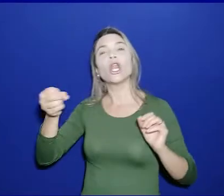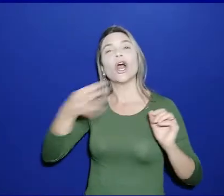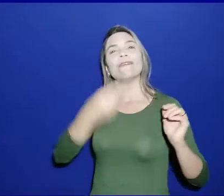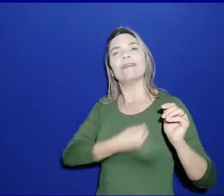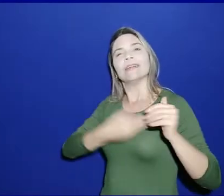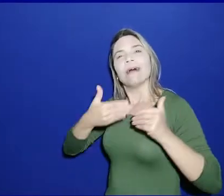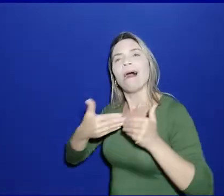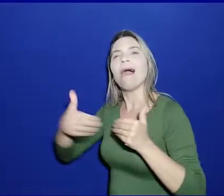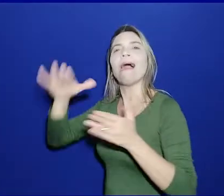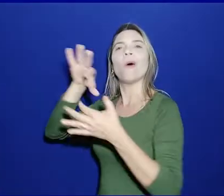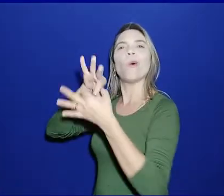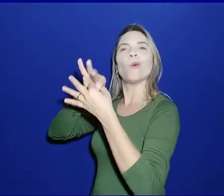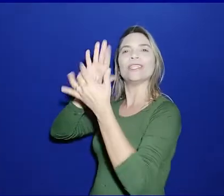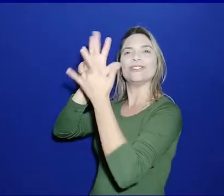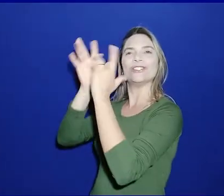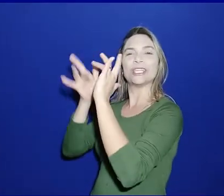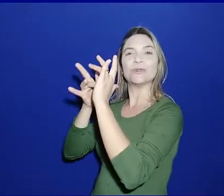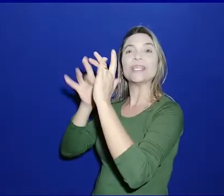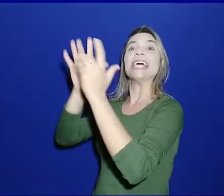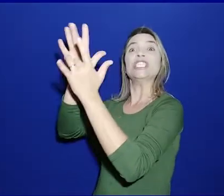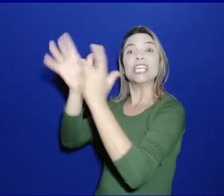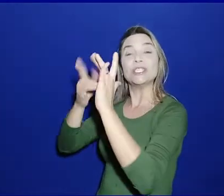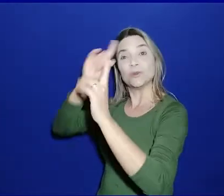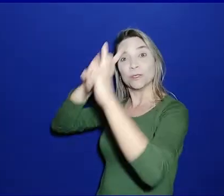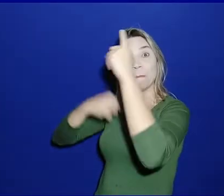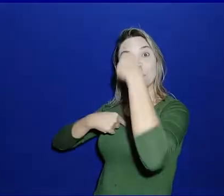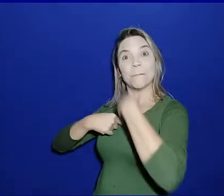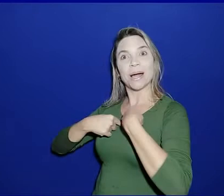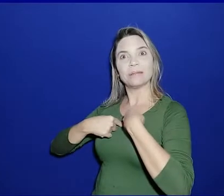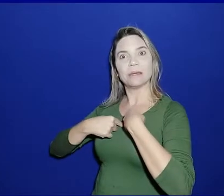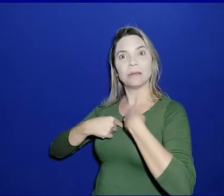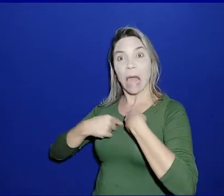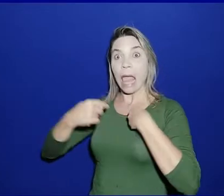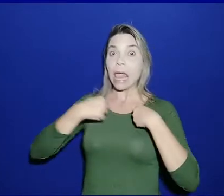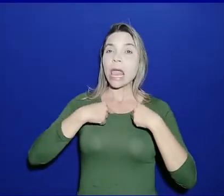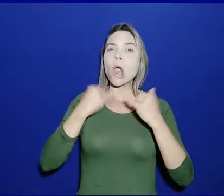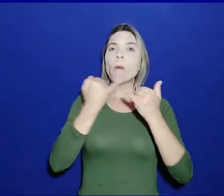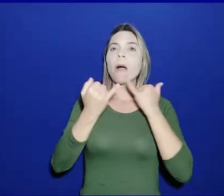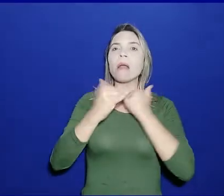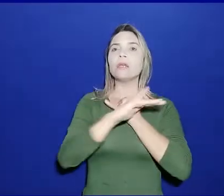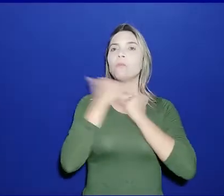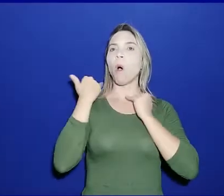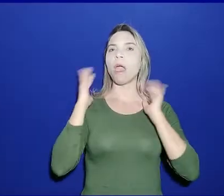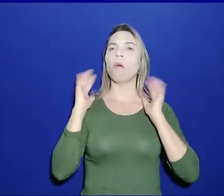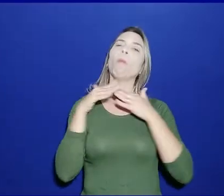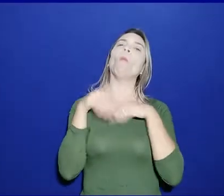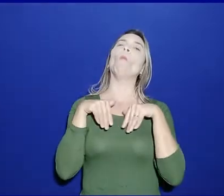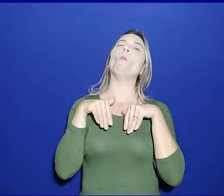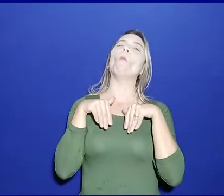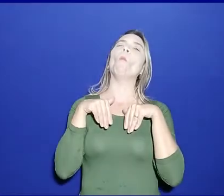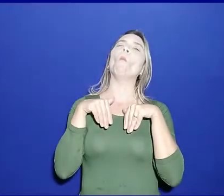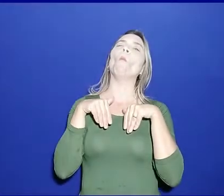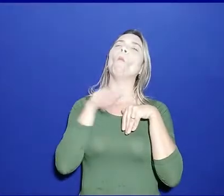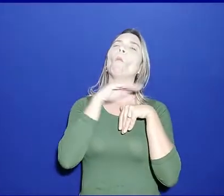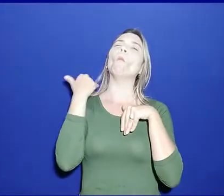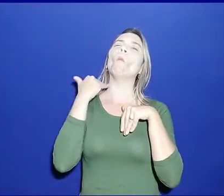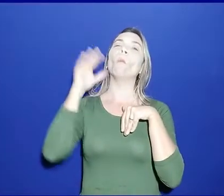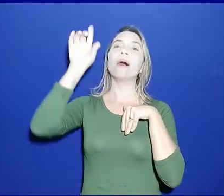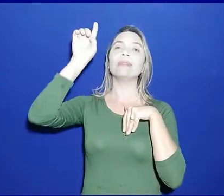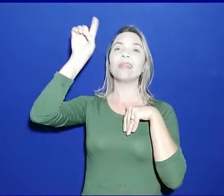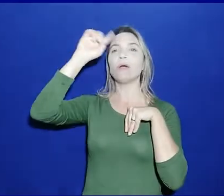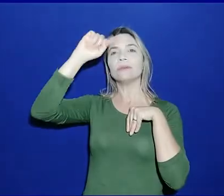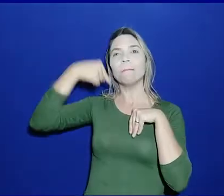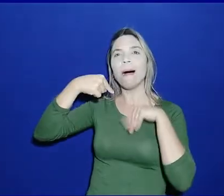com Jesus passa a resistir a esse mundo mau e o que nele há, porque a sua mente foi transformada pelo